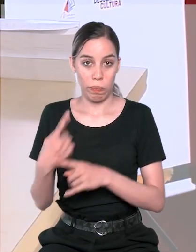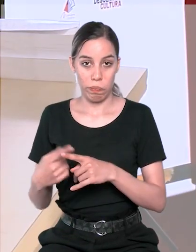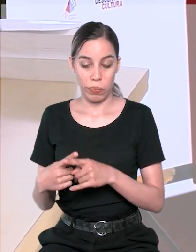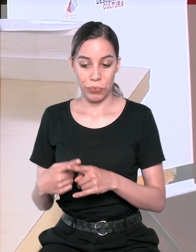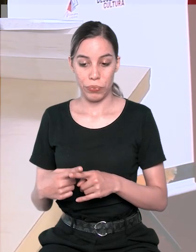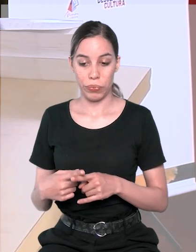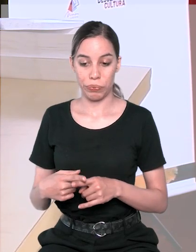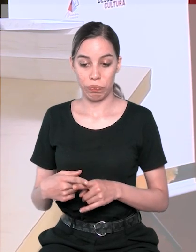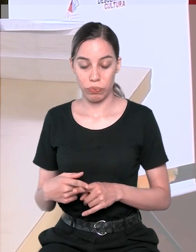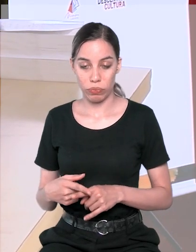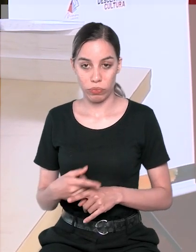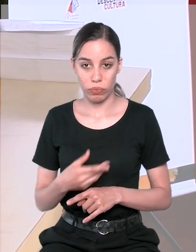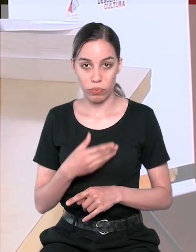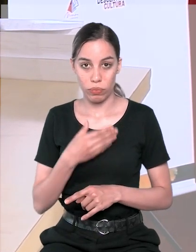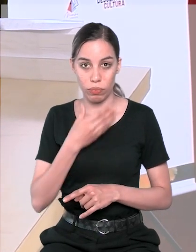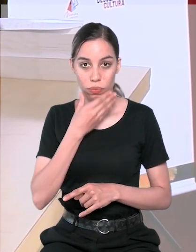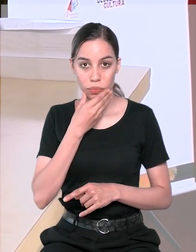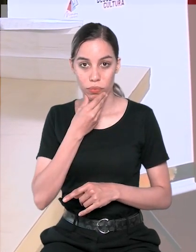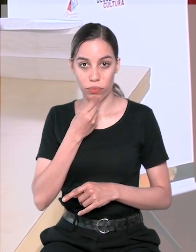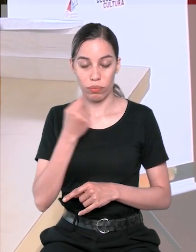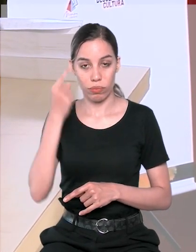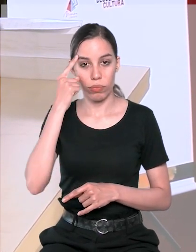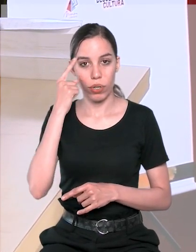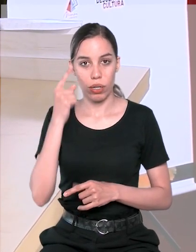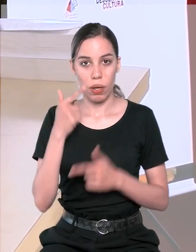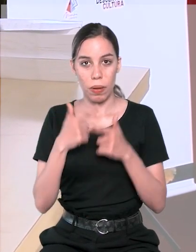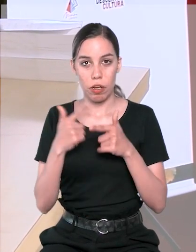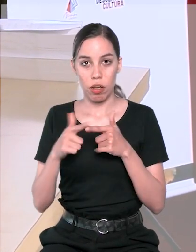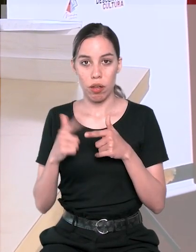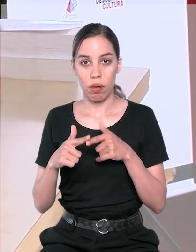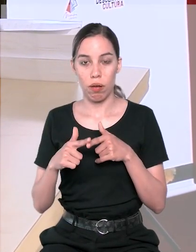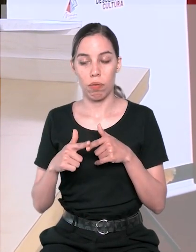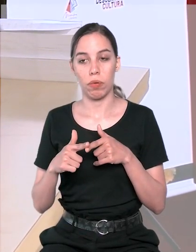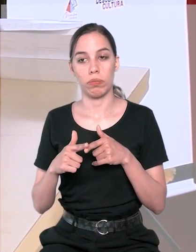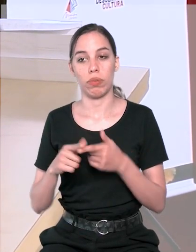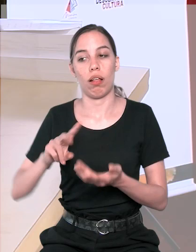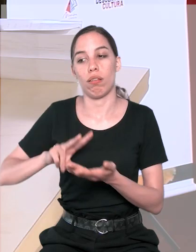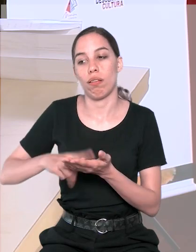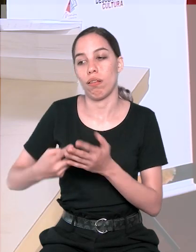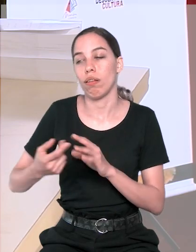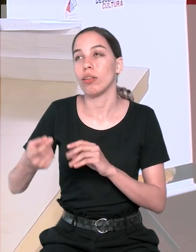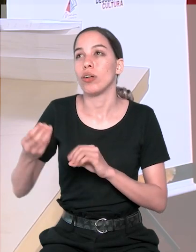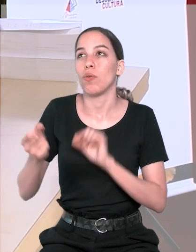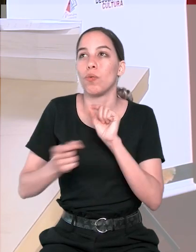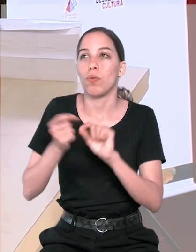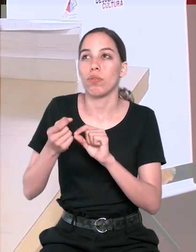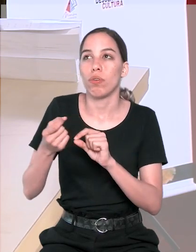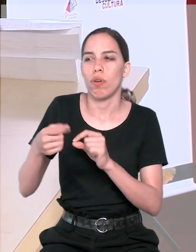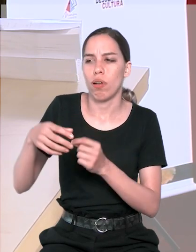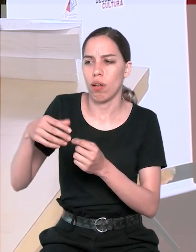porque para o Valéry é aquele problema de uma separação, né? Toda essa questão tradutória de separar o corpo e a